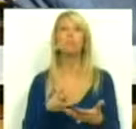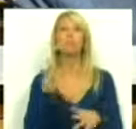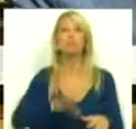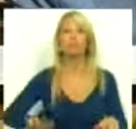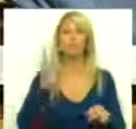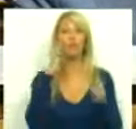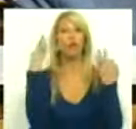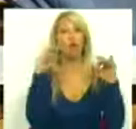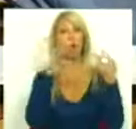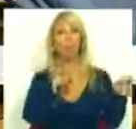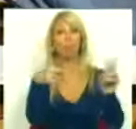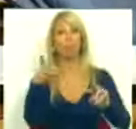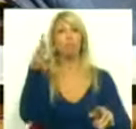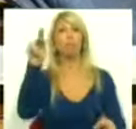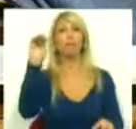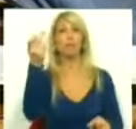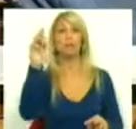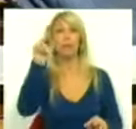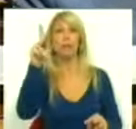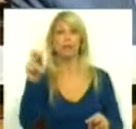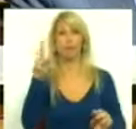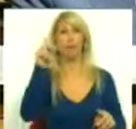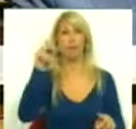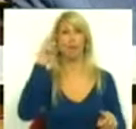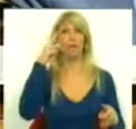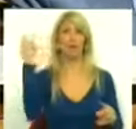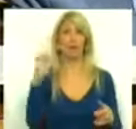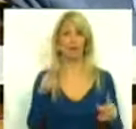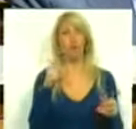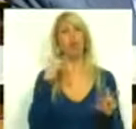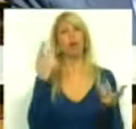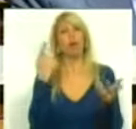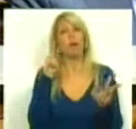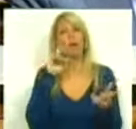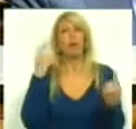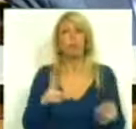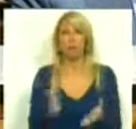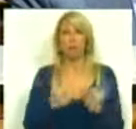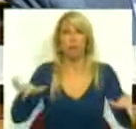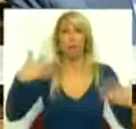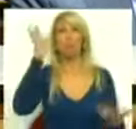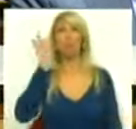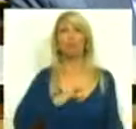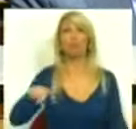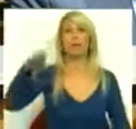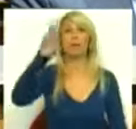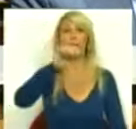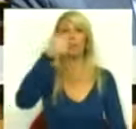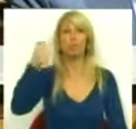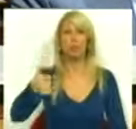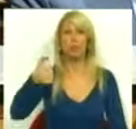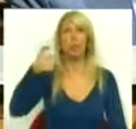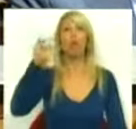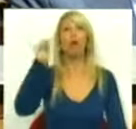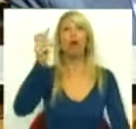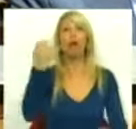normais de passagem à reserva e reforma estão asseguradas, pois qualquer militar com 55 anos de idade e 36 anos de